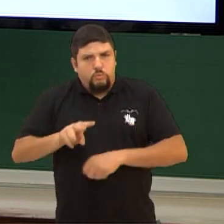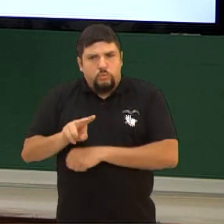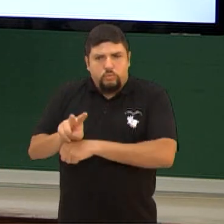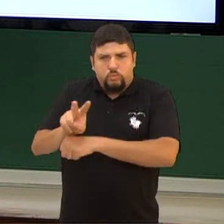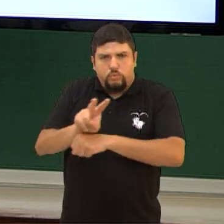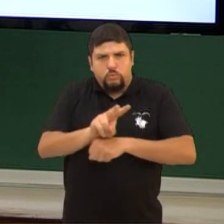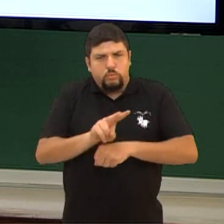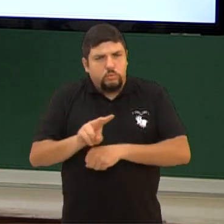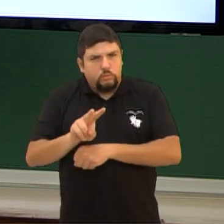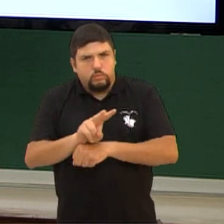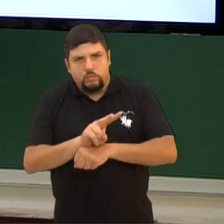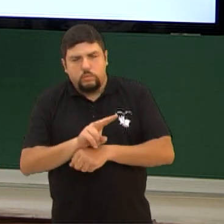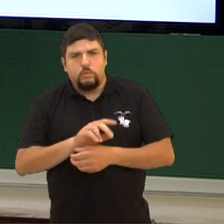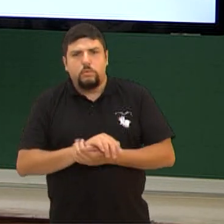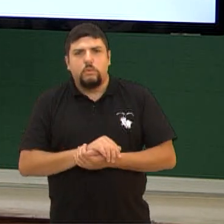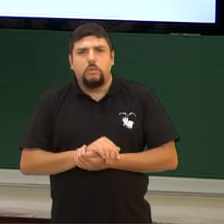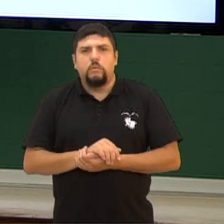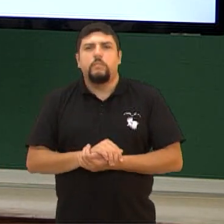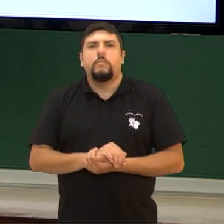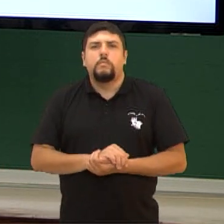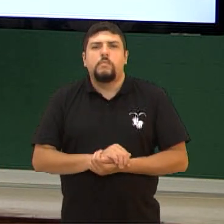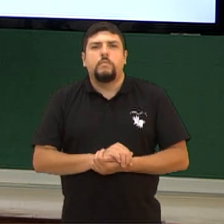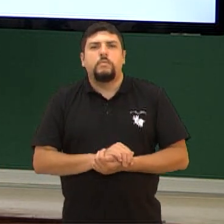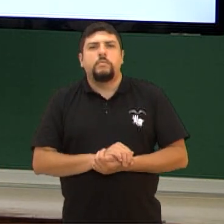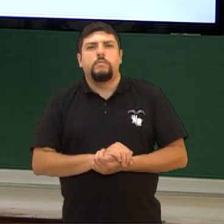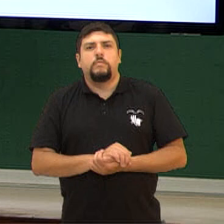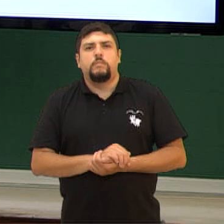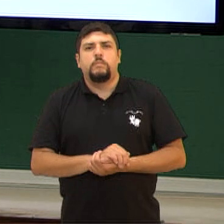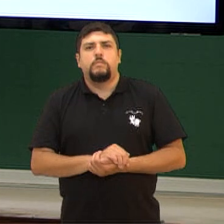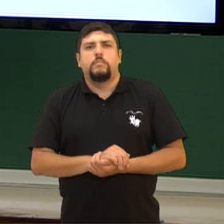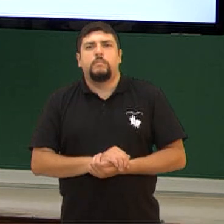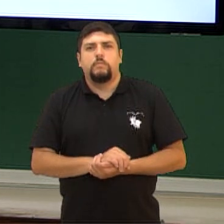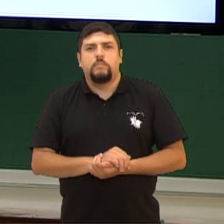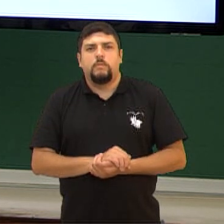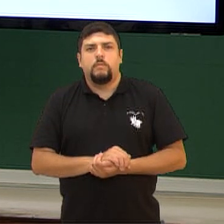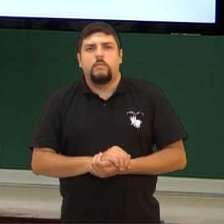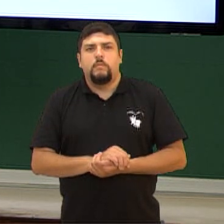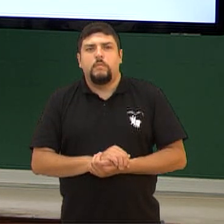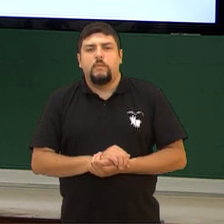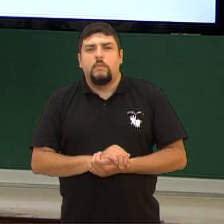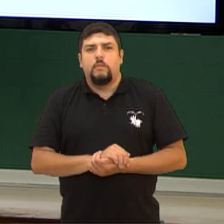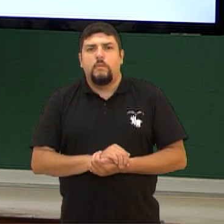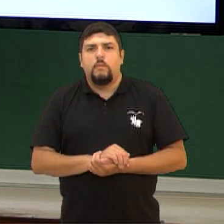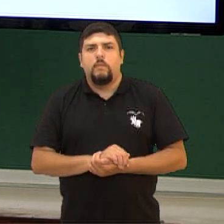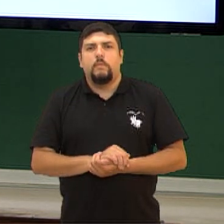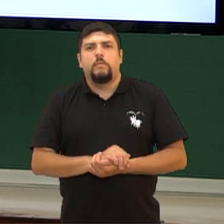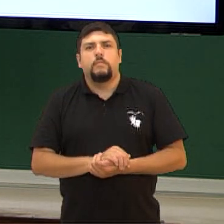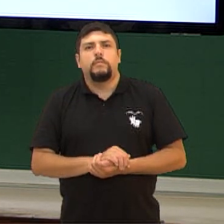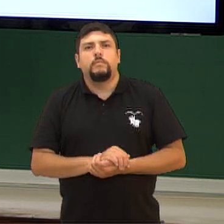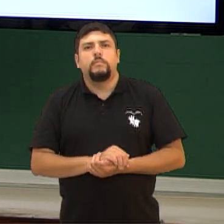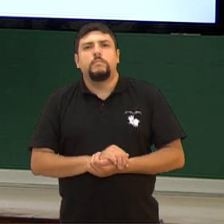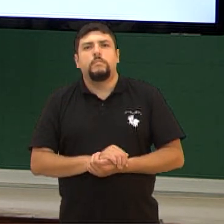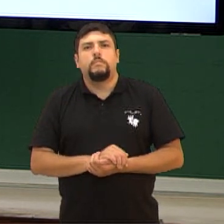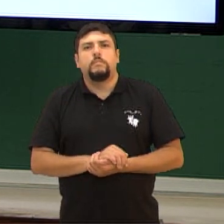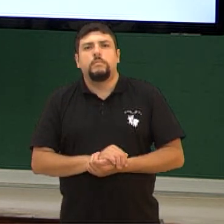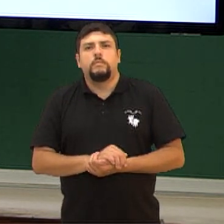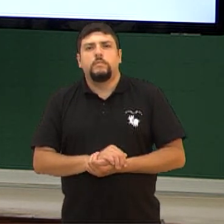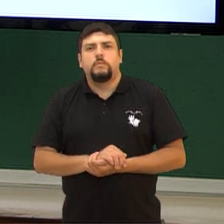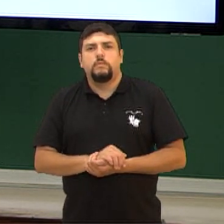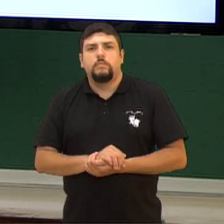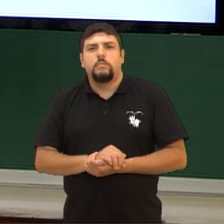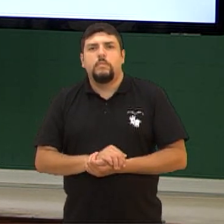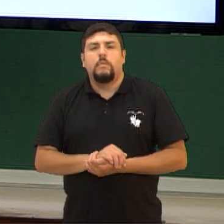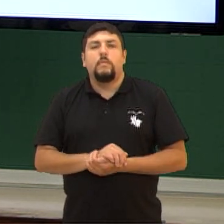é o título da obra escrita por Charlotte Brontë, só para a gente não confundir os nomes, tá?